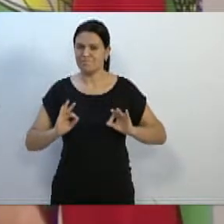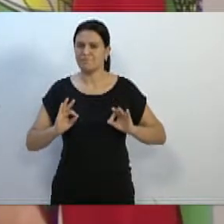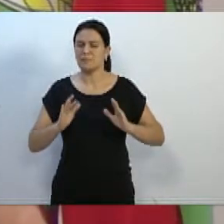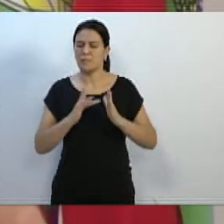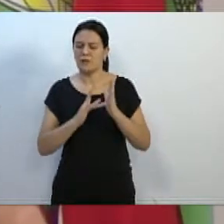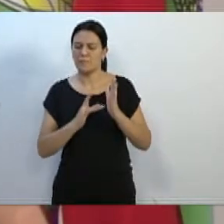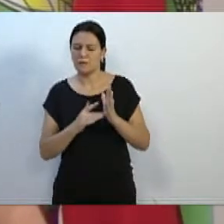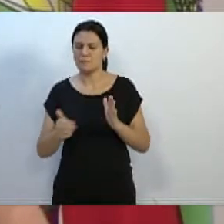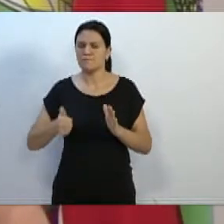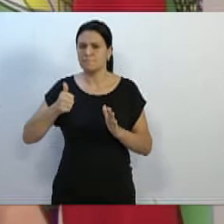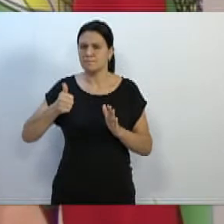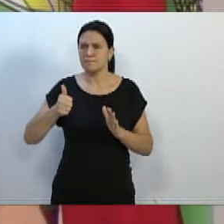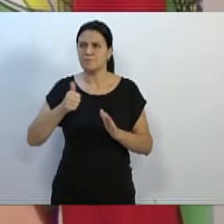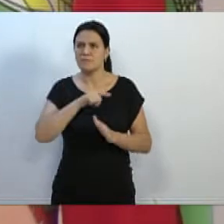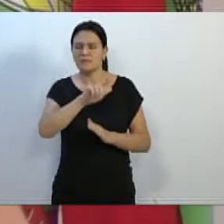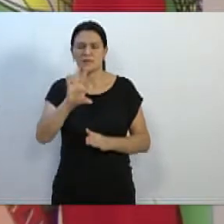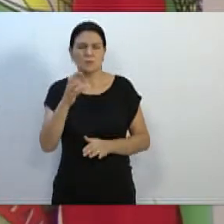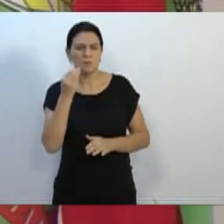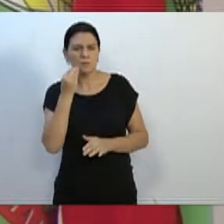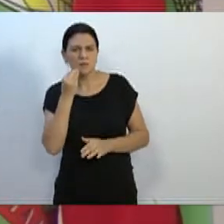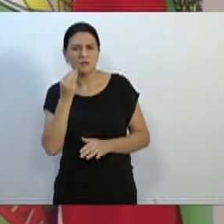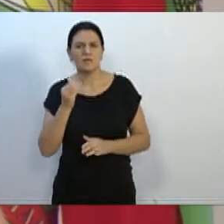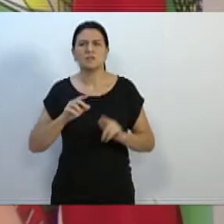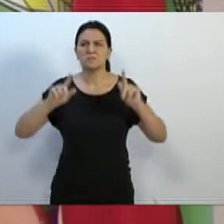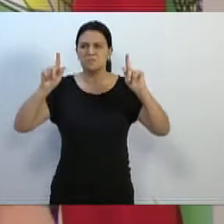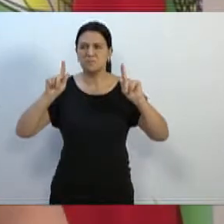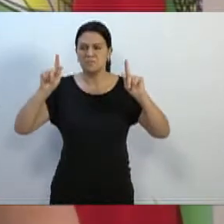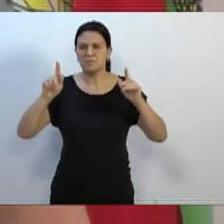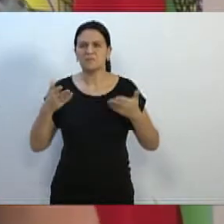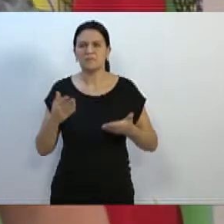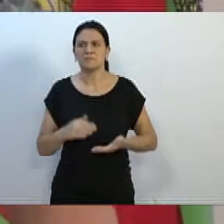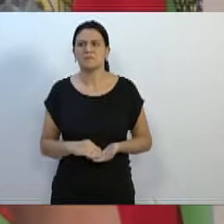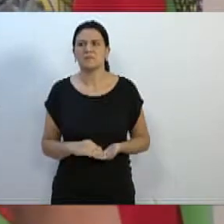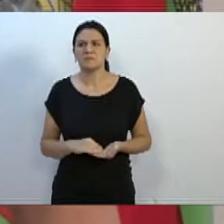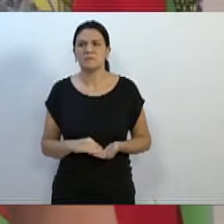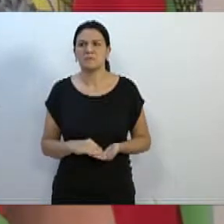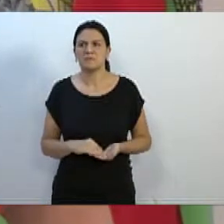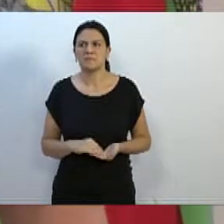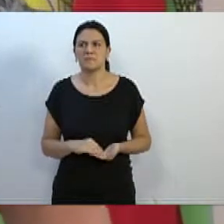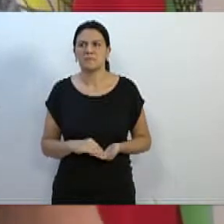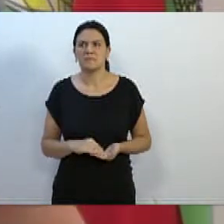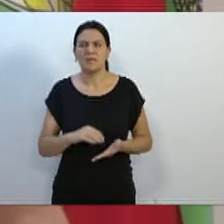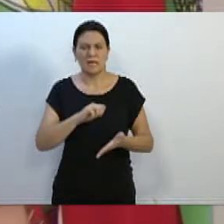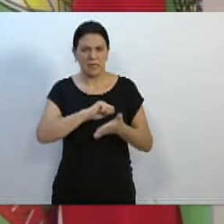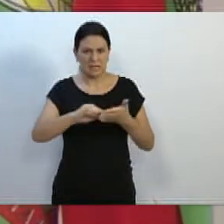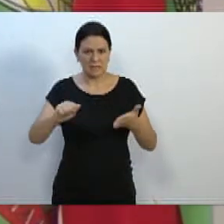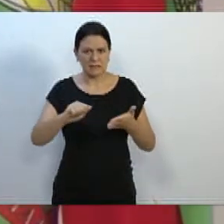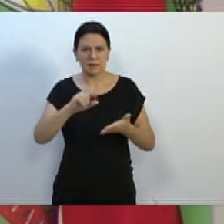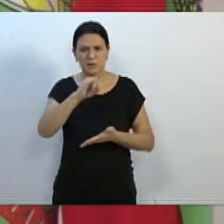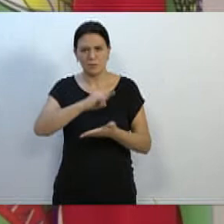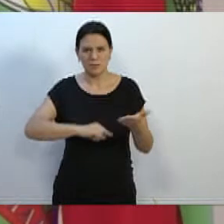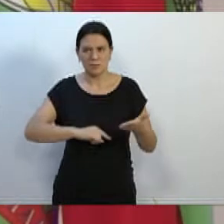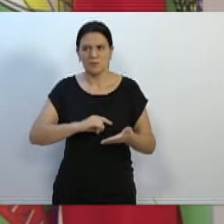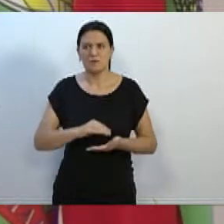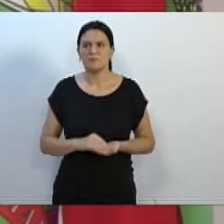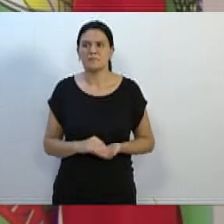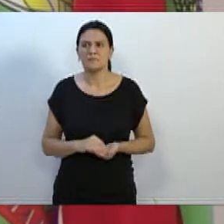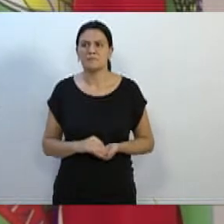bastante positiva e vocês têm a oportunidade de se manifestar nessas condições, assinando esse documento também.